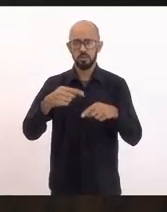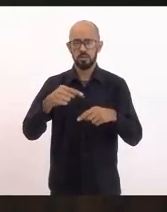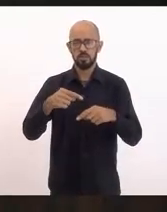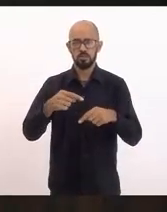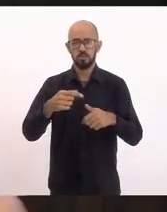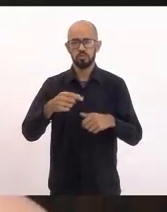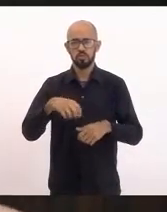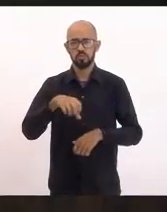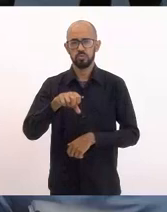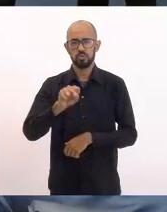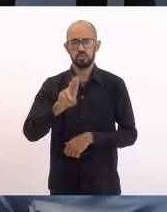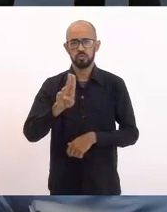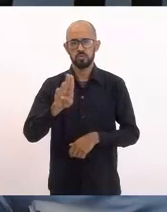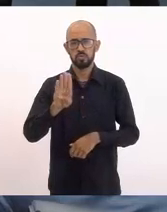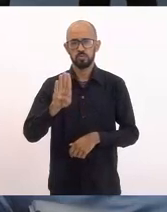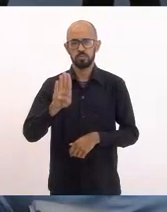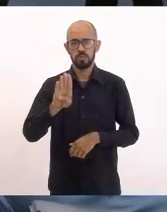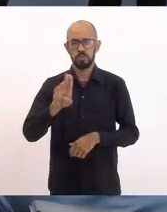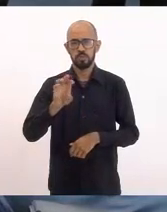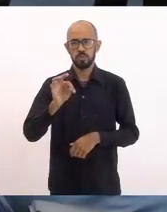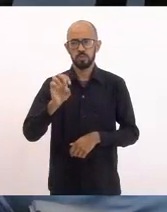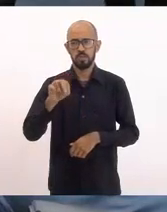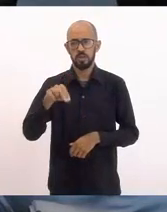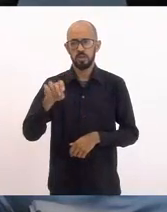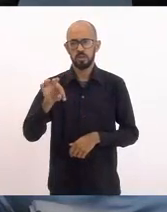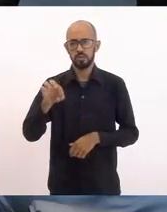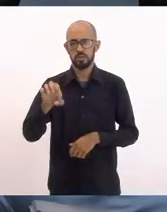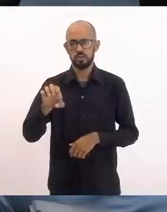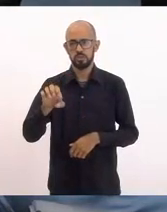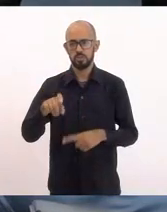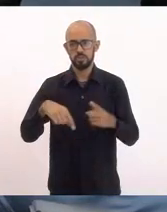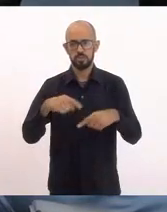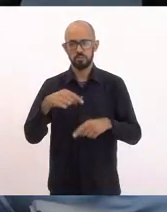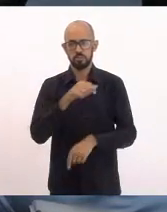subtenente. E enfermeira.